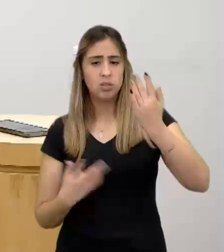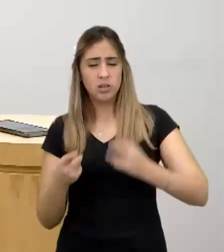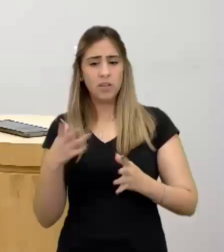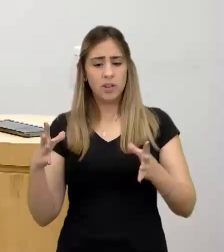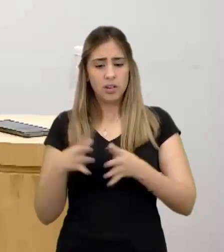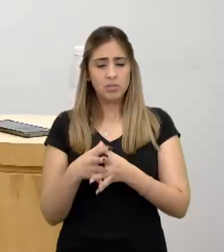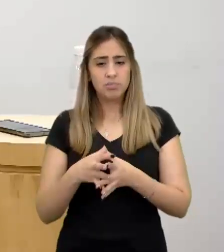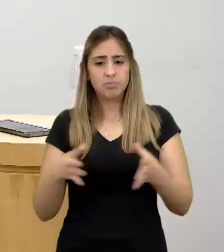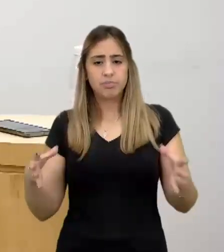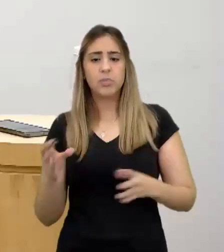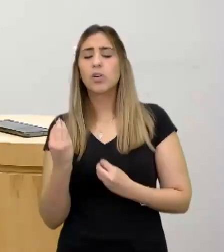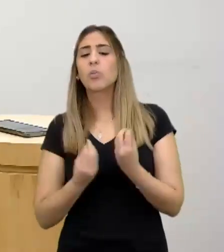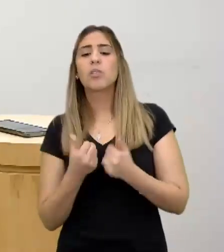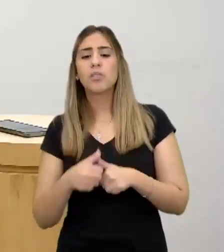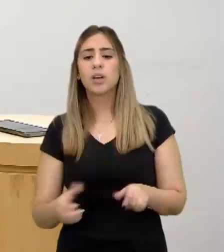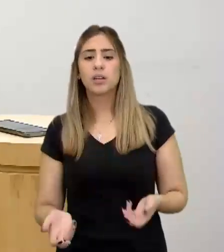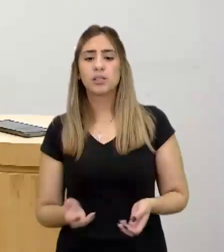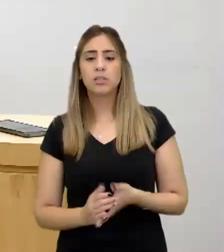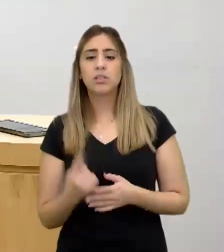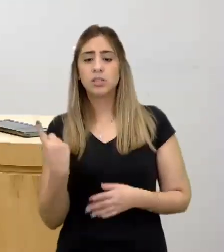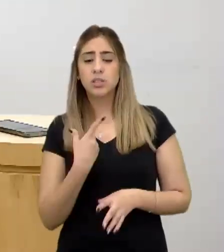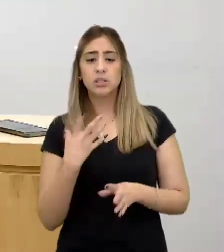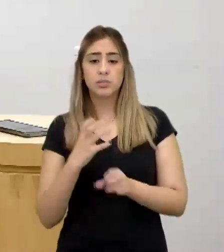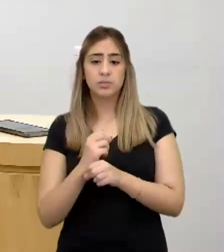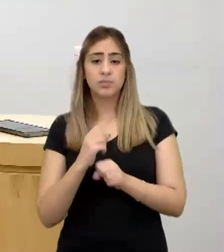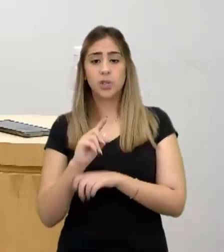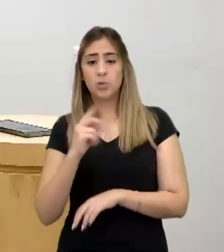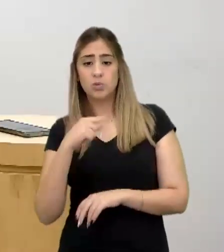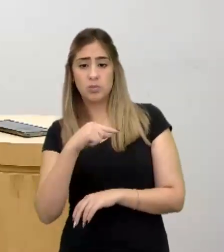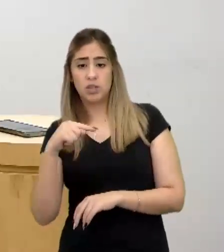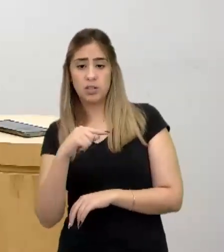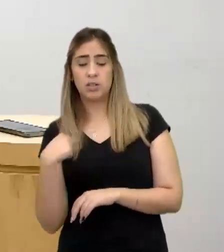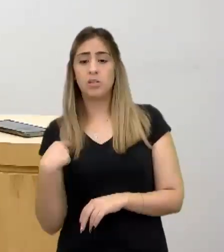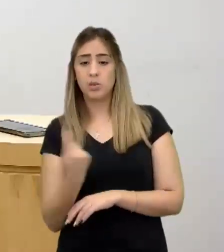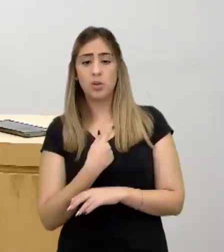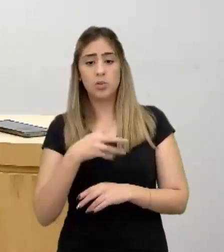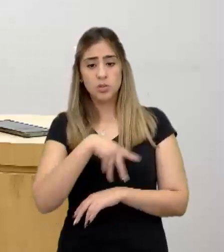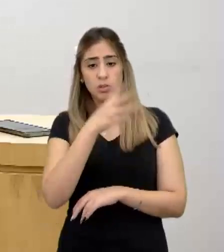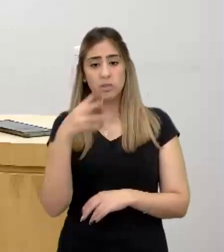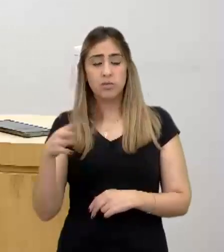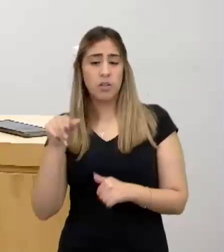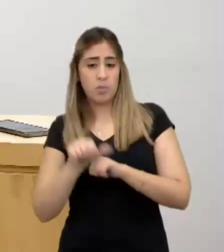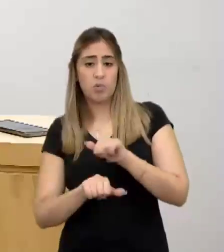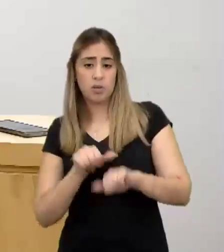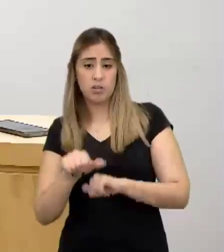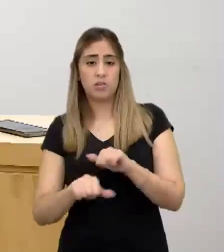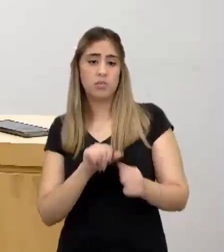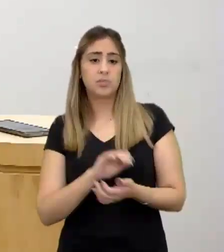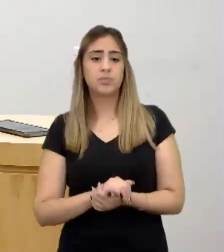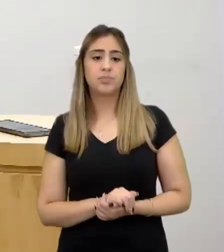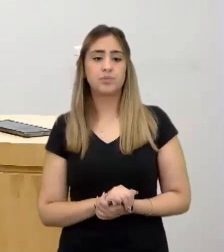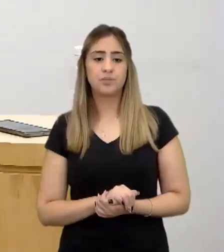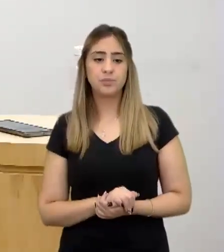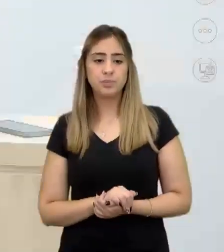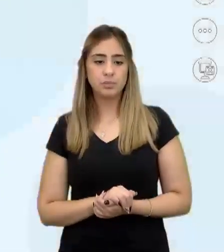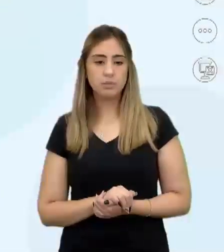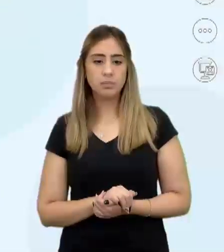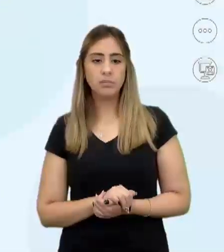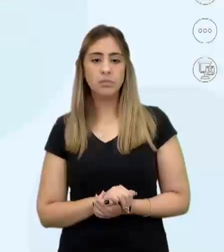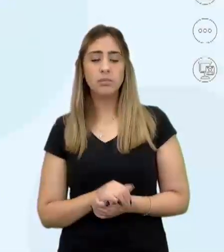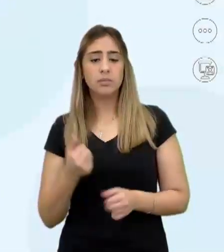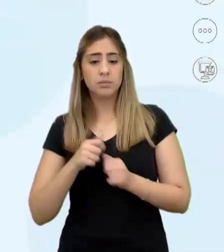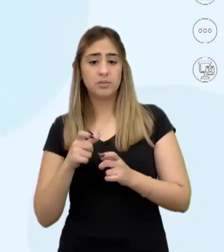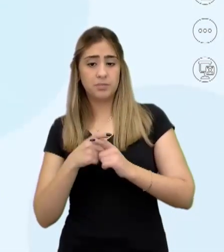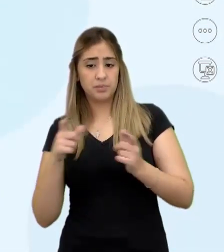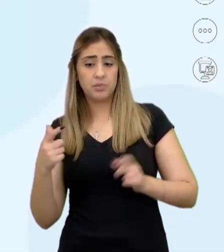ficar achatado, reduzido? Quando a gente está somando ou subtraindo, o nosso gráfico vai se locomover. Então, esse eixo que tem aqui no meio, que está